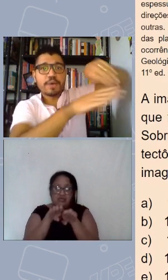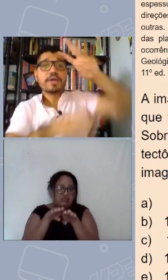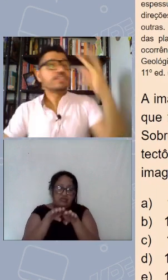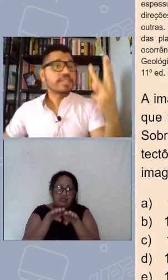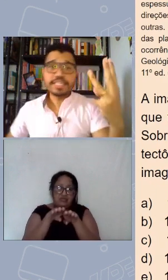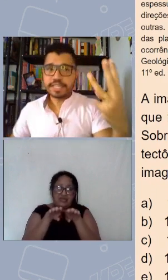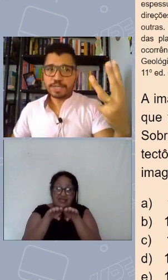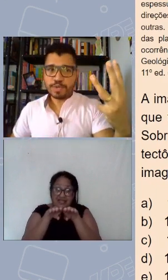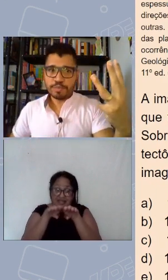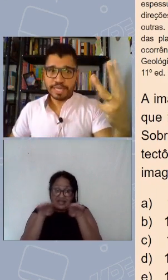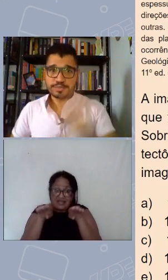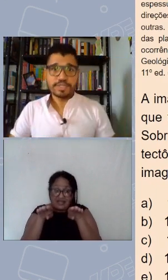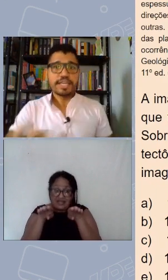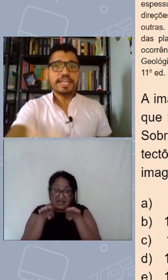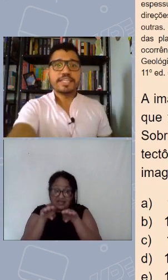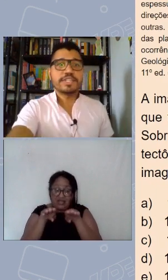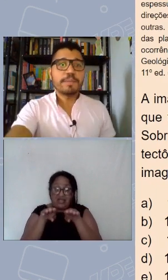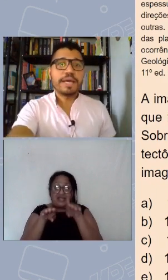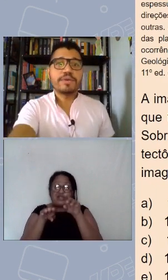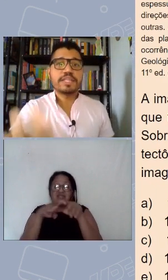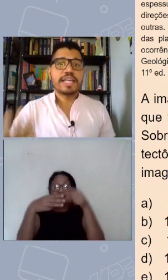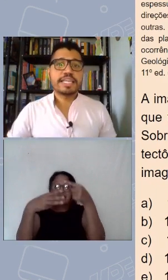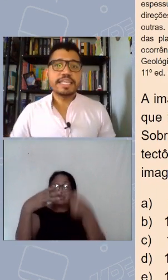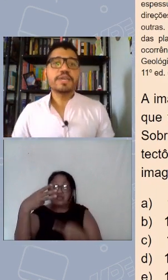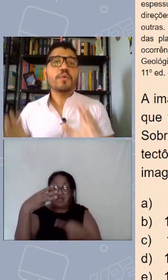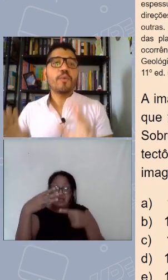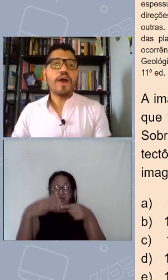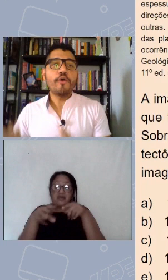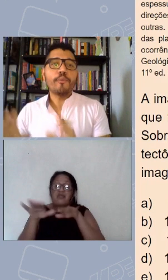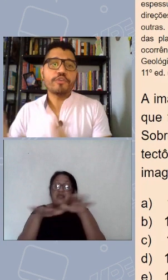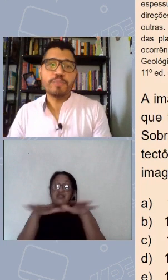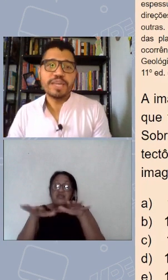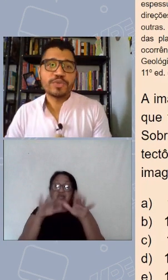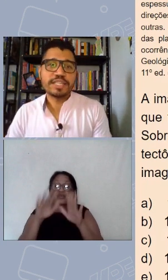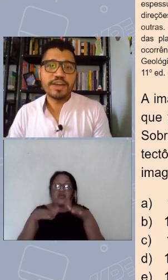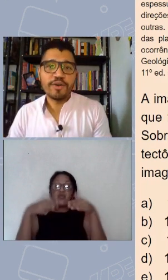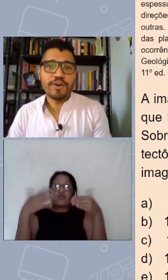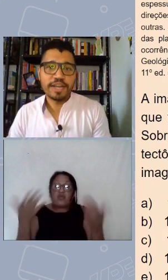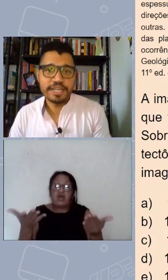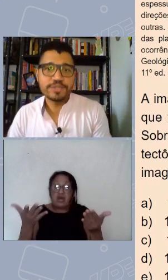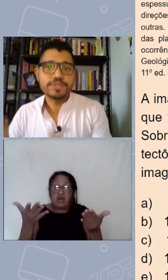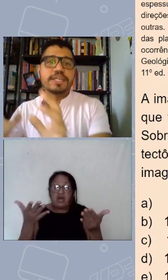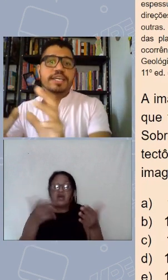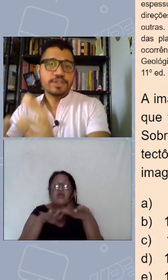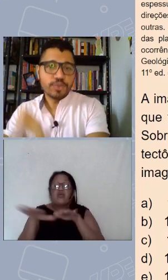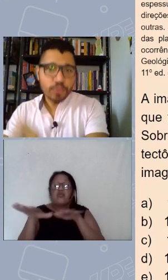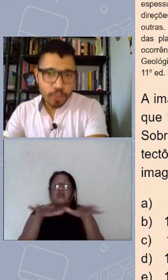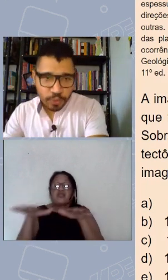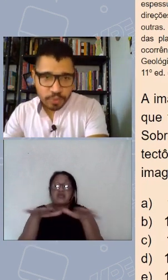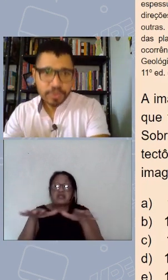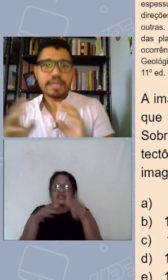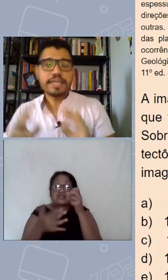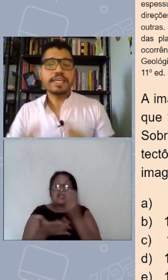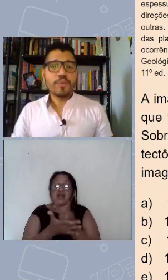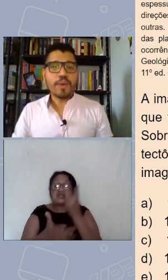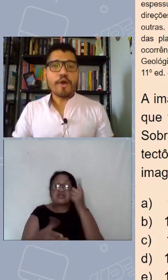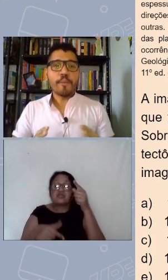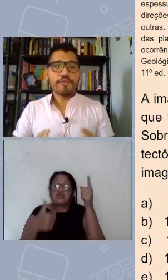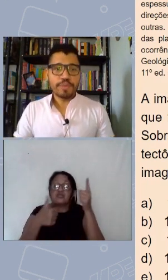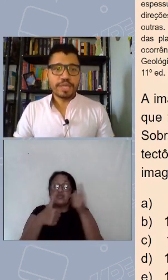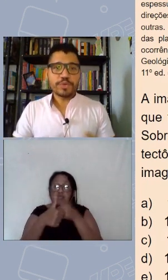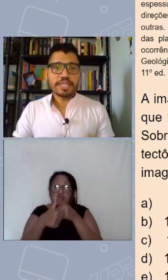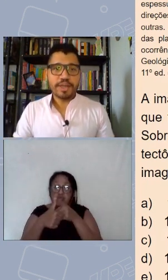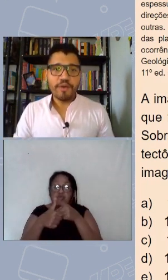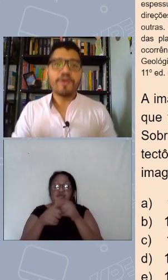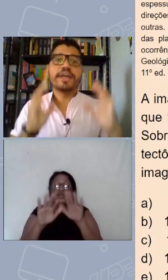lateral só tem três movimentos então ele está perguntando aqui qual o movimento que está ocorrendo no um e qual